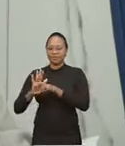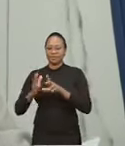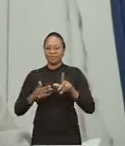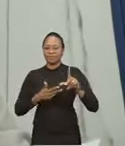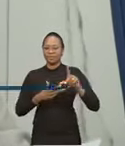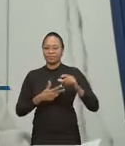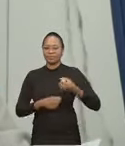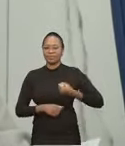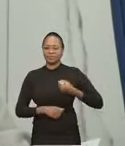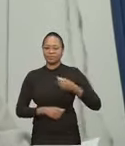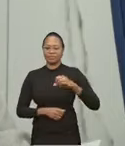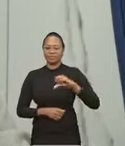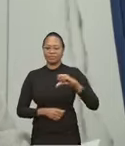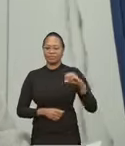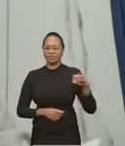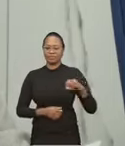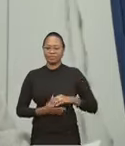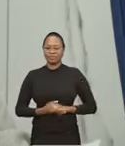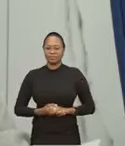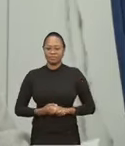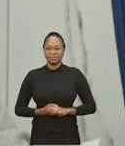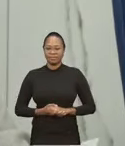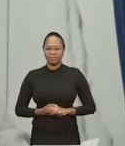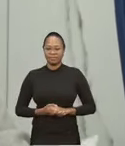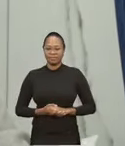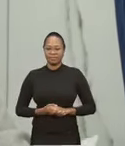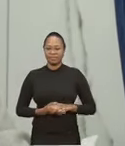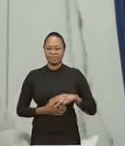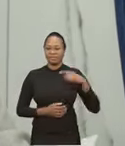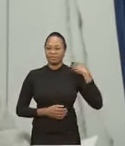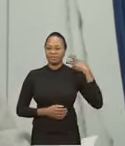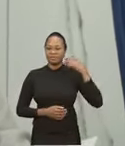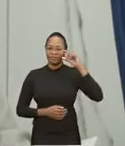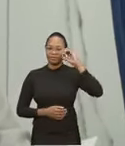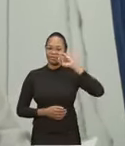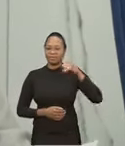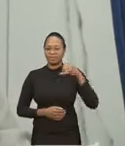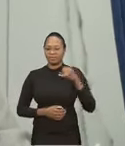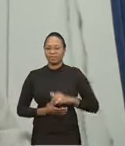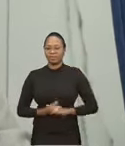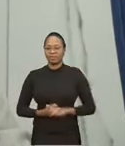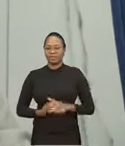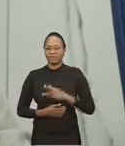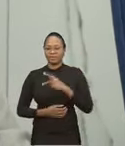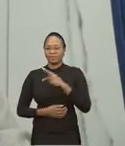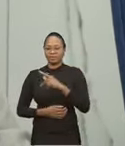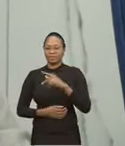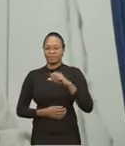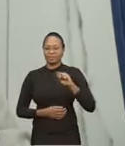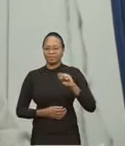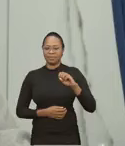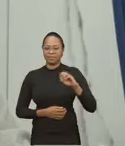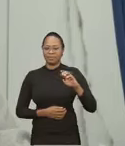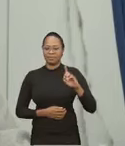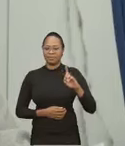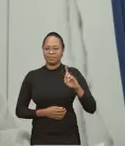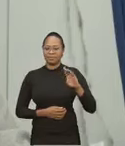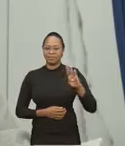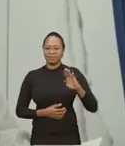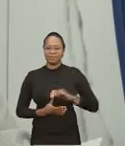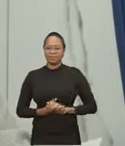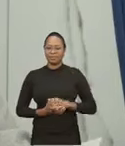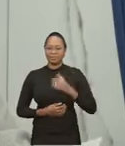legislativo de número 090/2023, de autoria do senhor Manuel Jacaré, PSDB, dispõe sobre a mudança